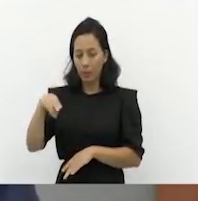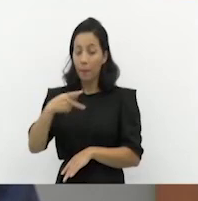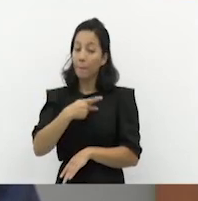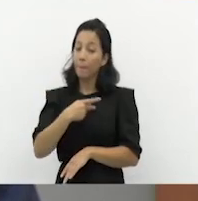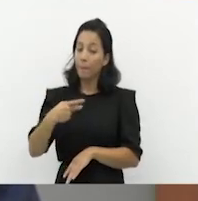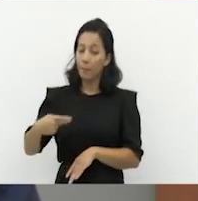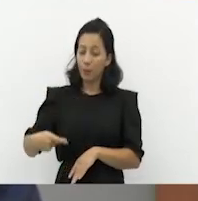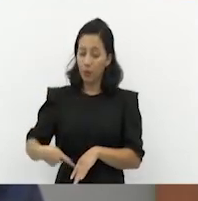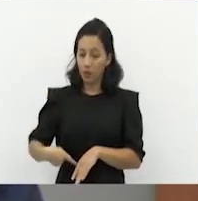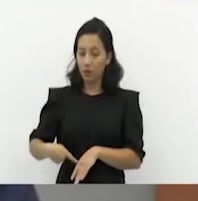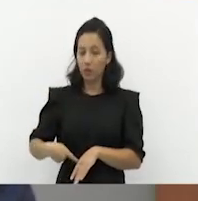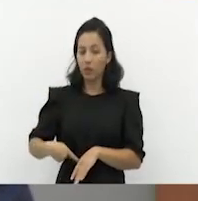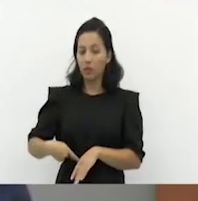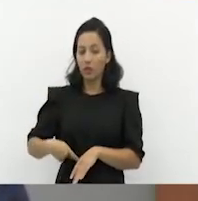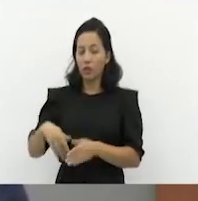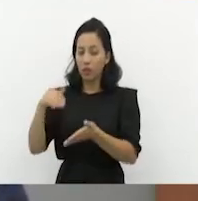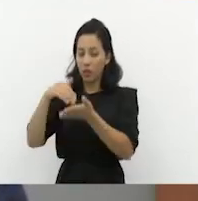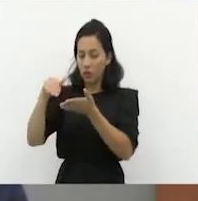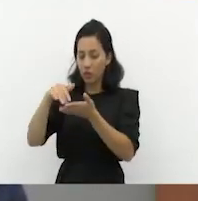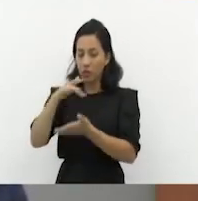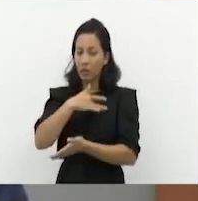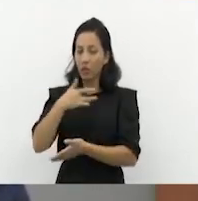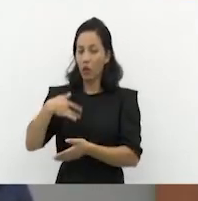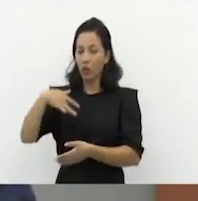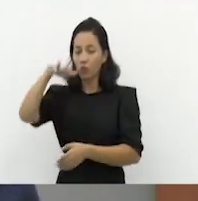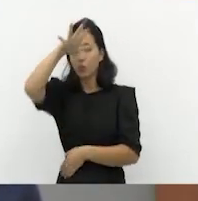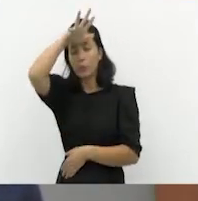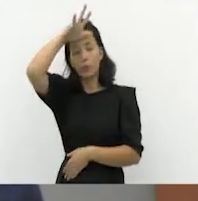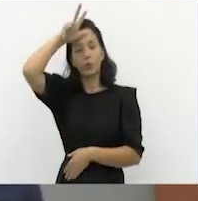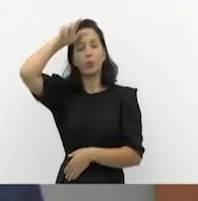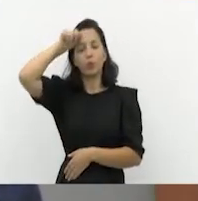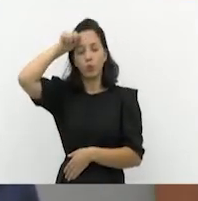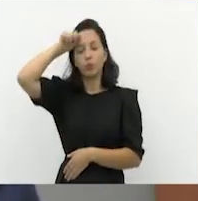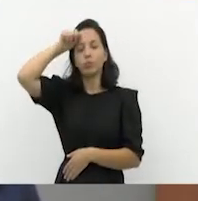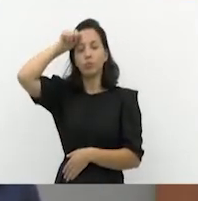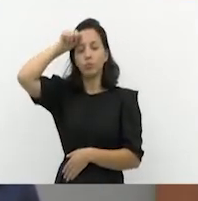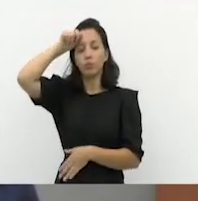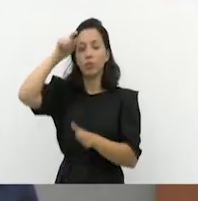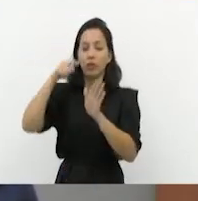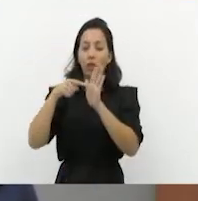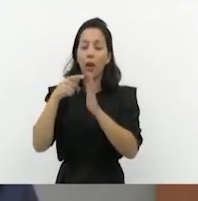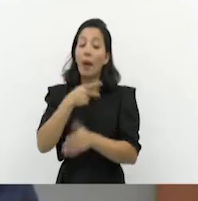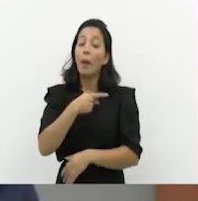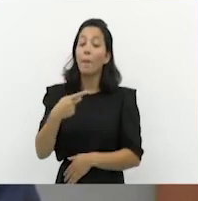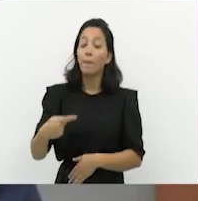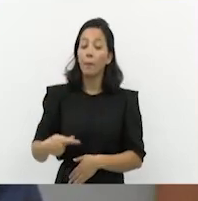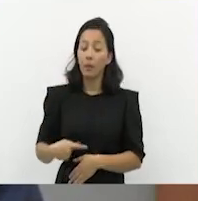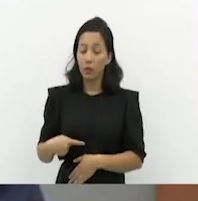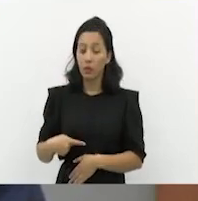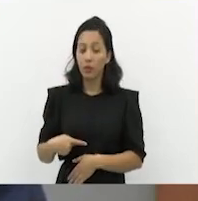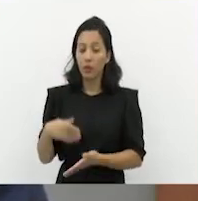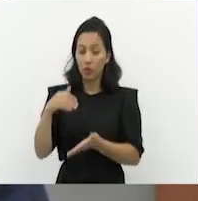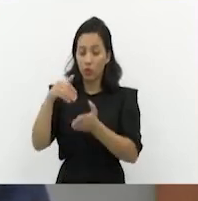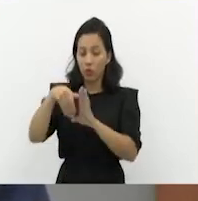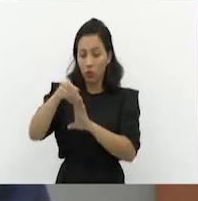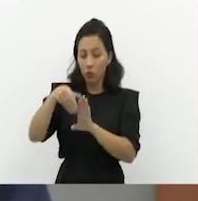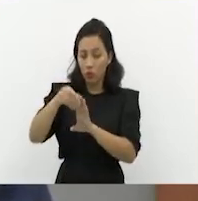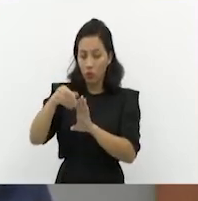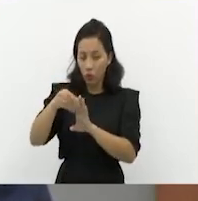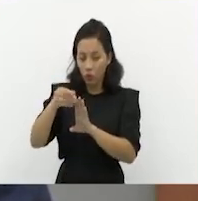dos Servidores da Saúde do Estado de Mato Grosso, a presidente do Conselho Regional de